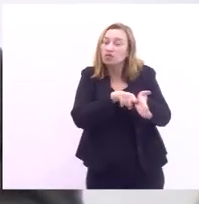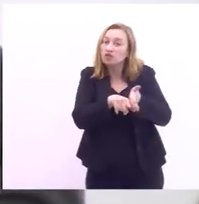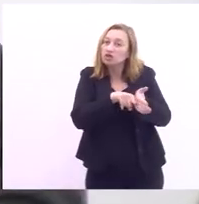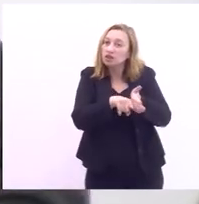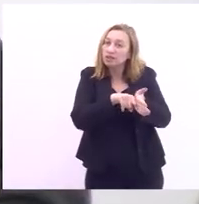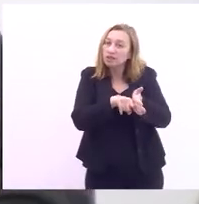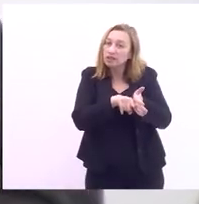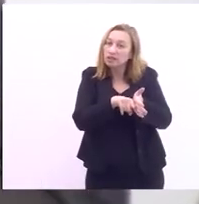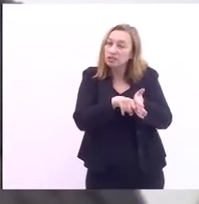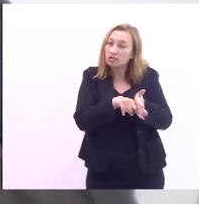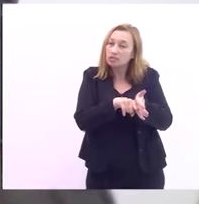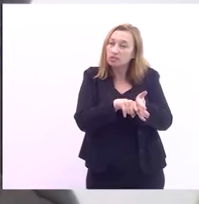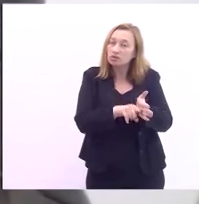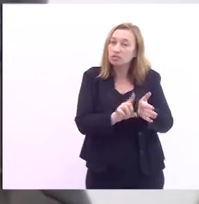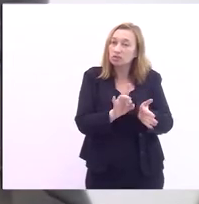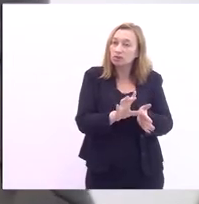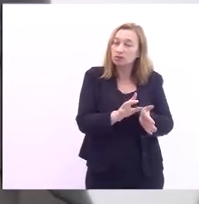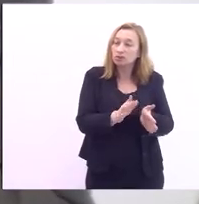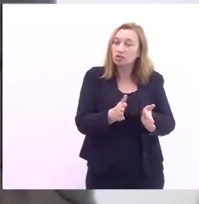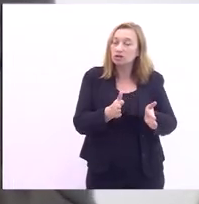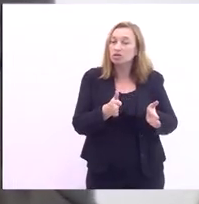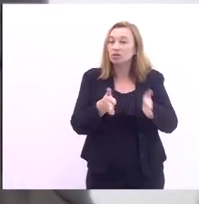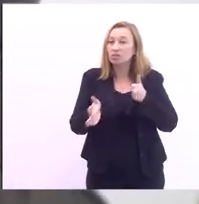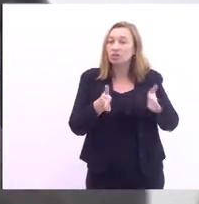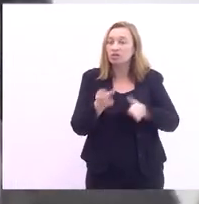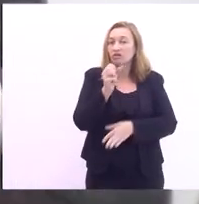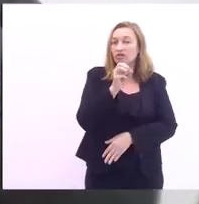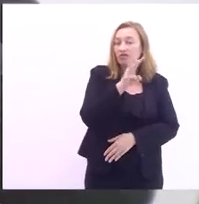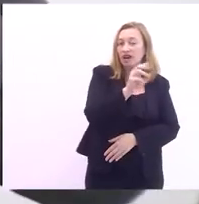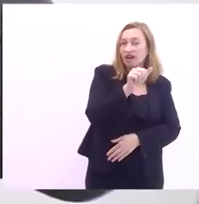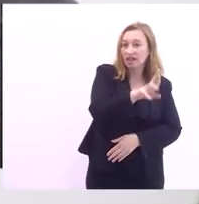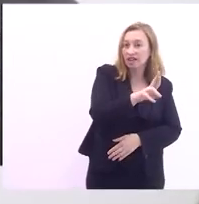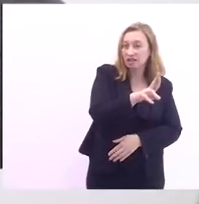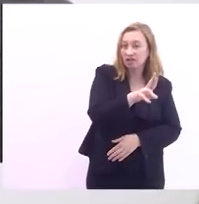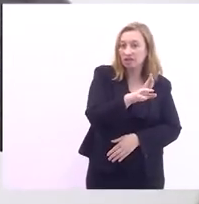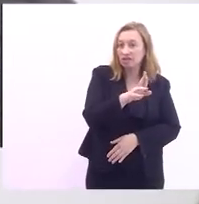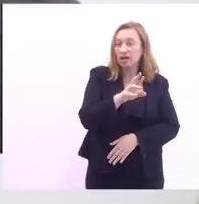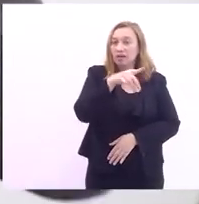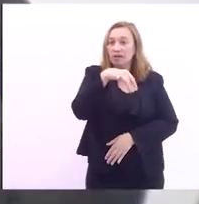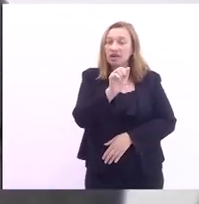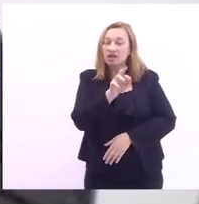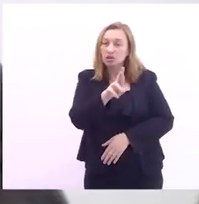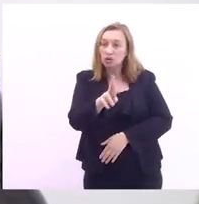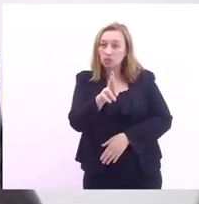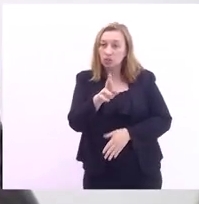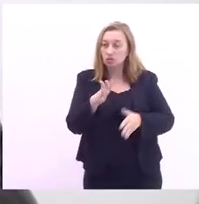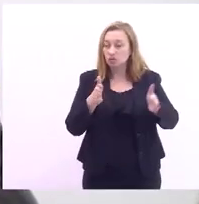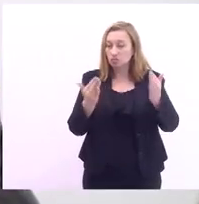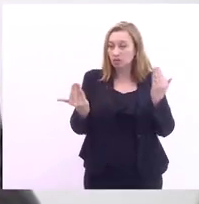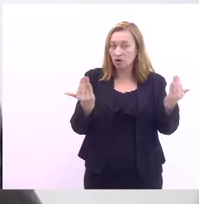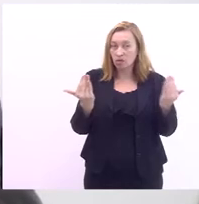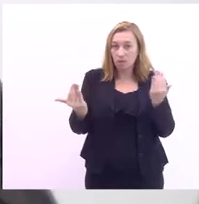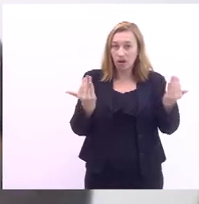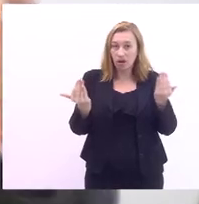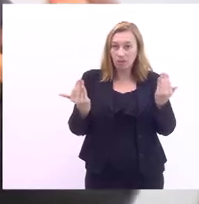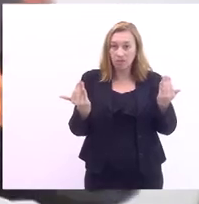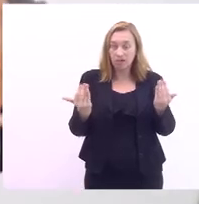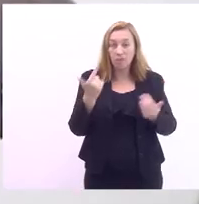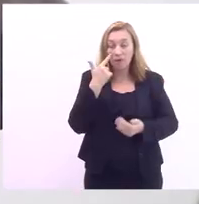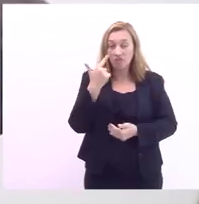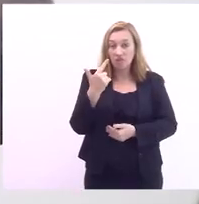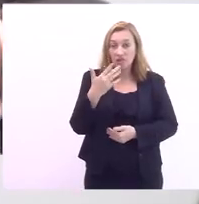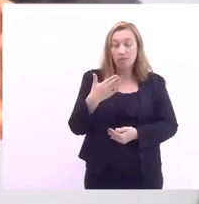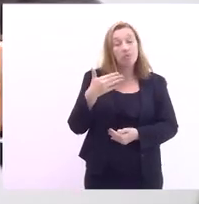fiscalização, chegamos à época, Wagner Witter, a colocar medidores comparadores para